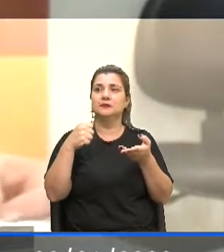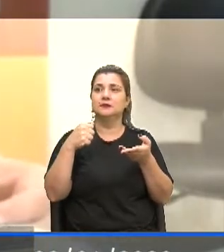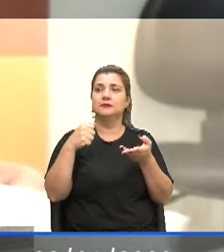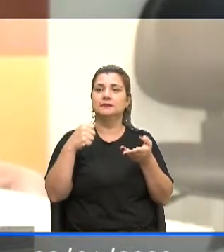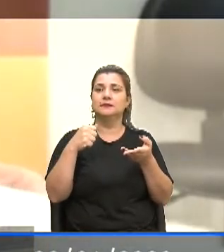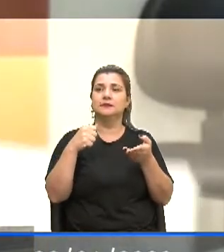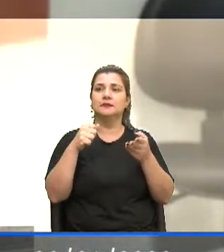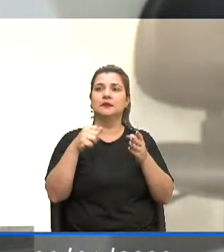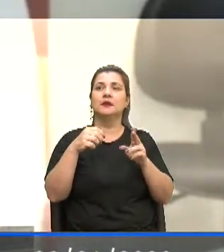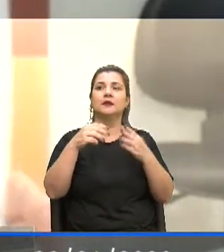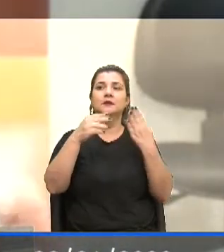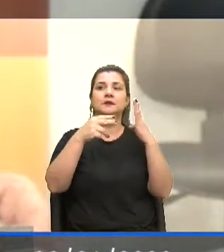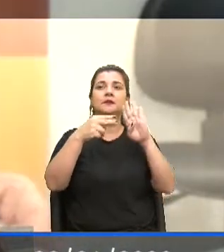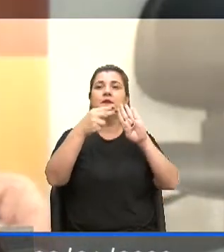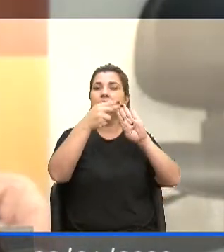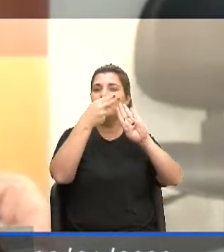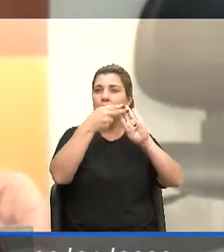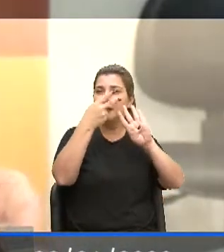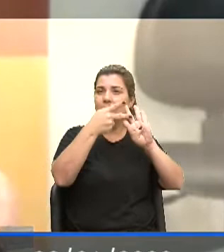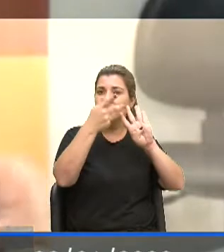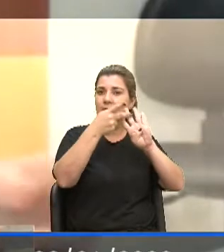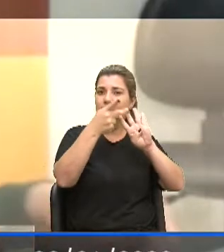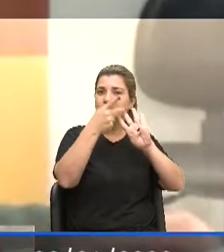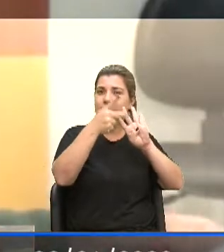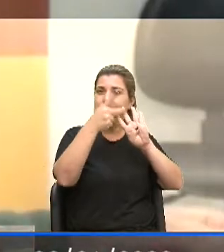passamos todo dia trabalhando,